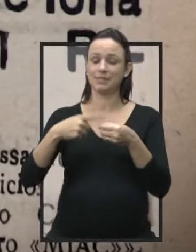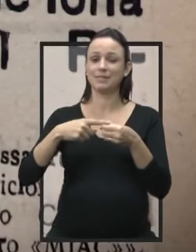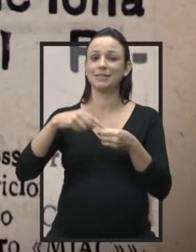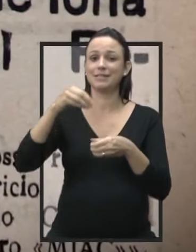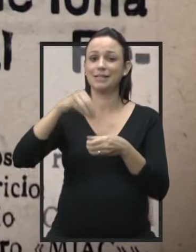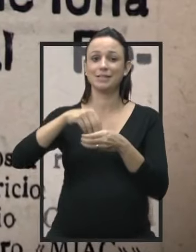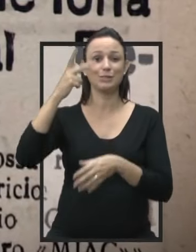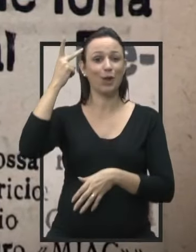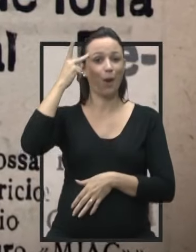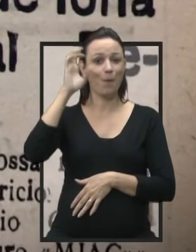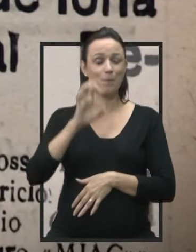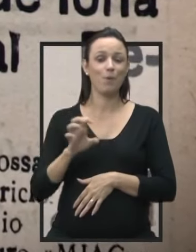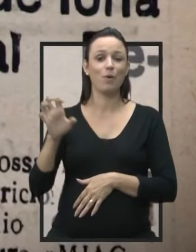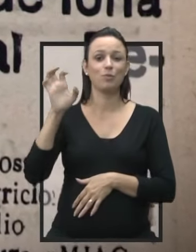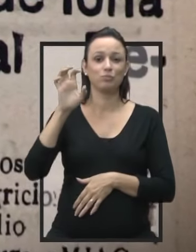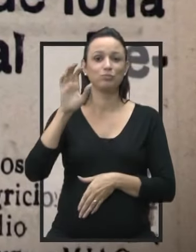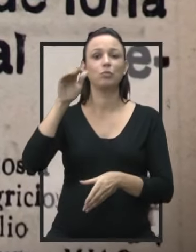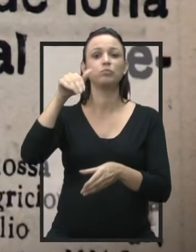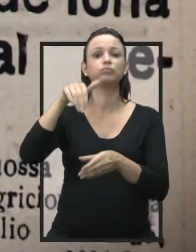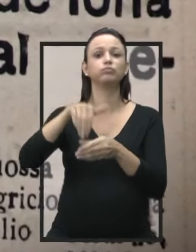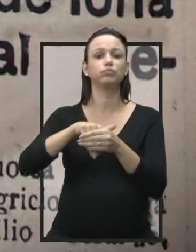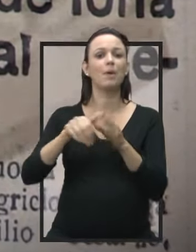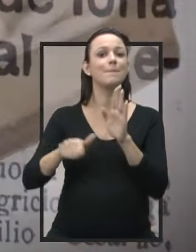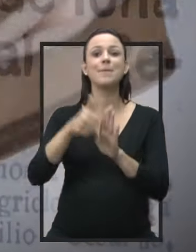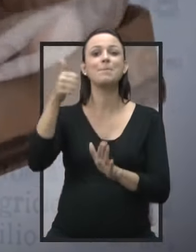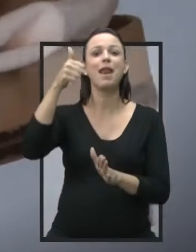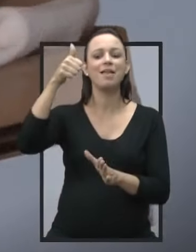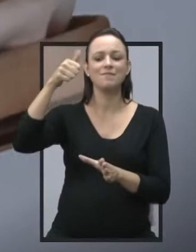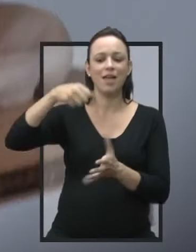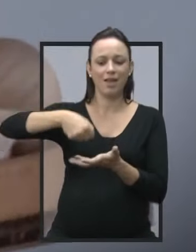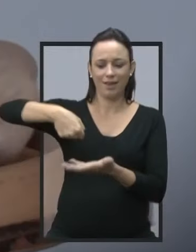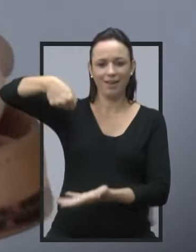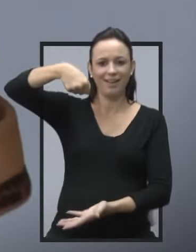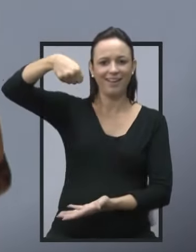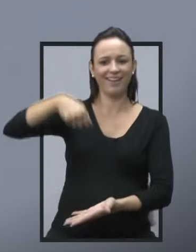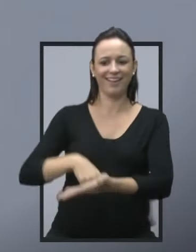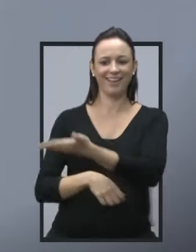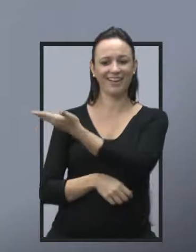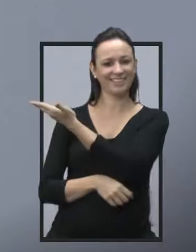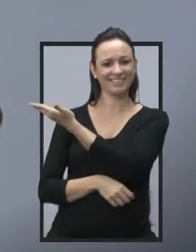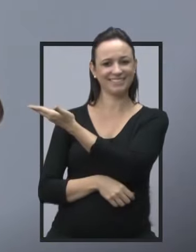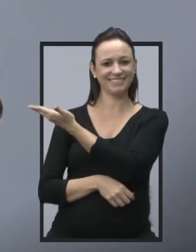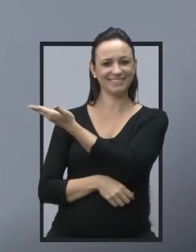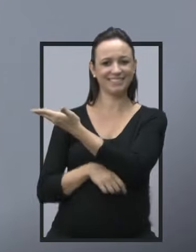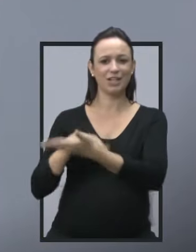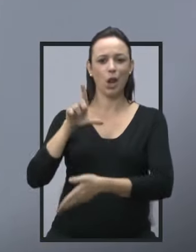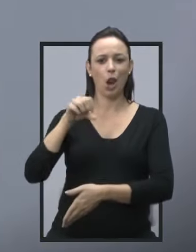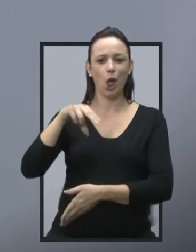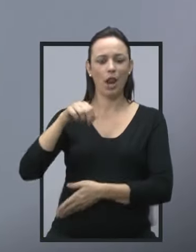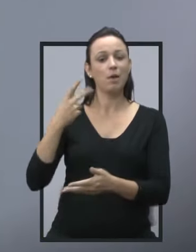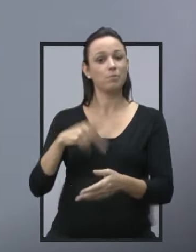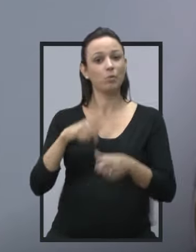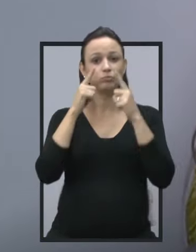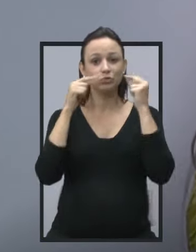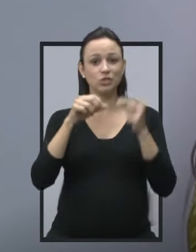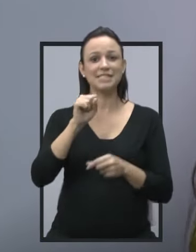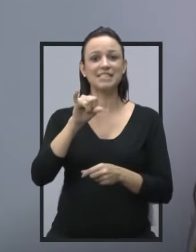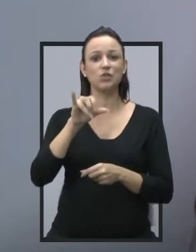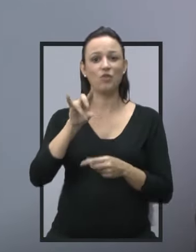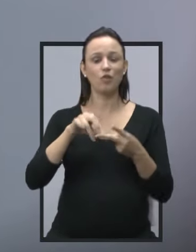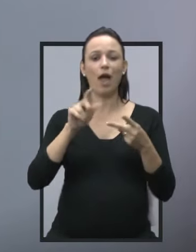do estado de São Paulo a estrear as urnas eleitorais de lona, feitas inclusive pelos jauenses